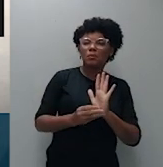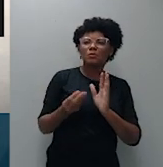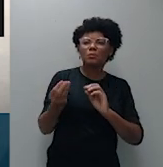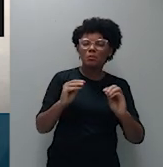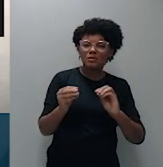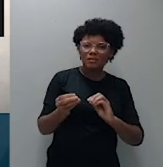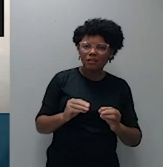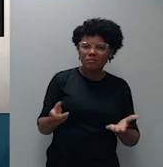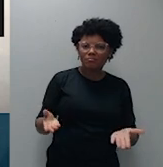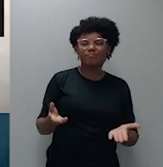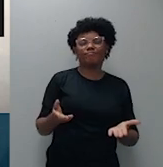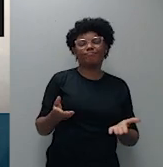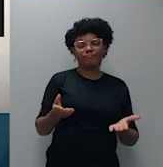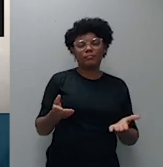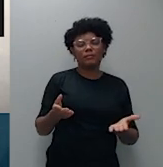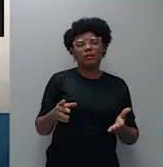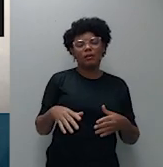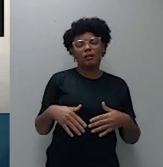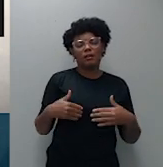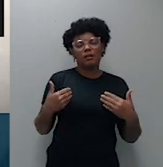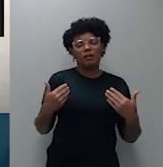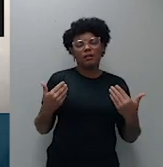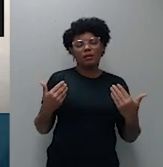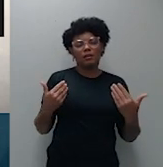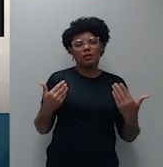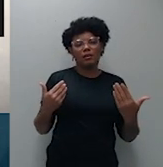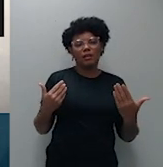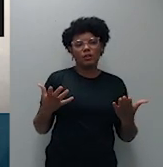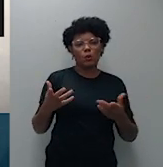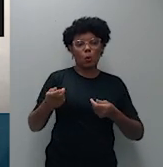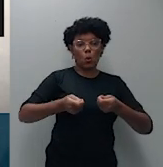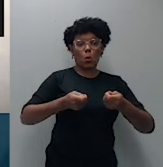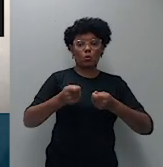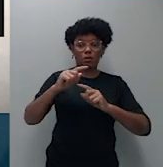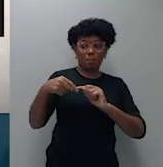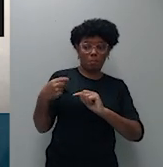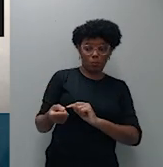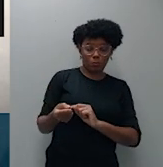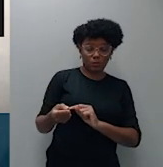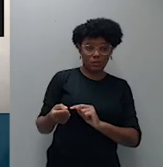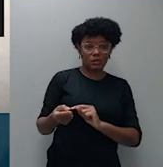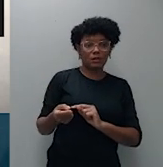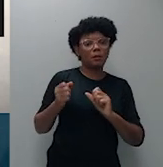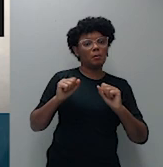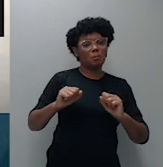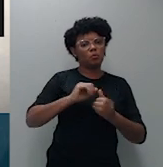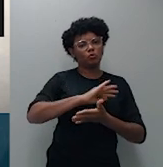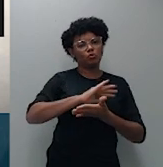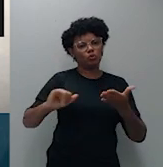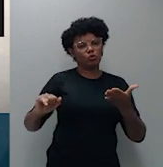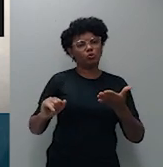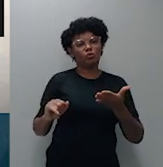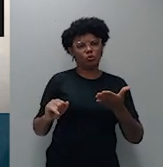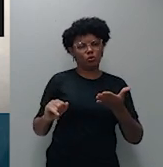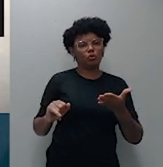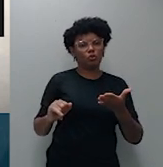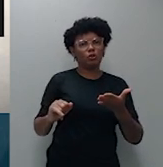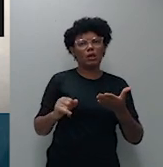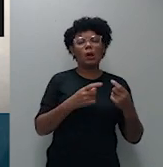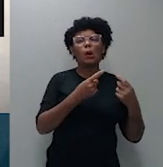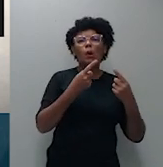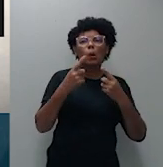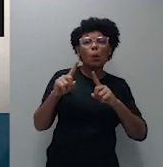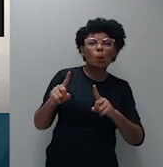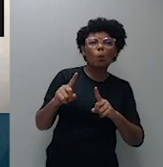conteúdo postado por seus usuários exceto que por controle posterior pode retirar aquele